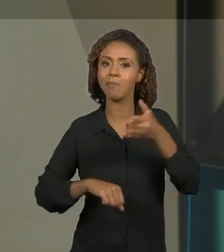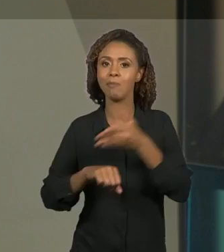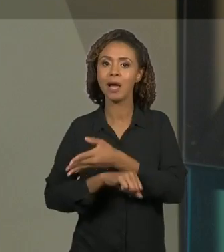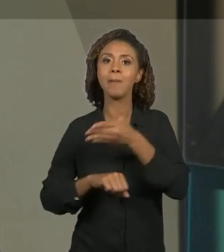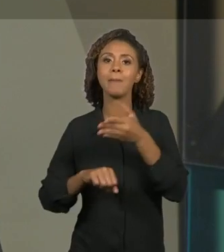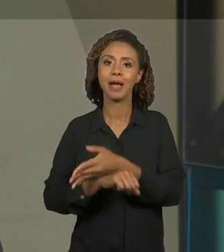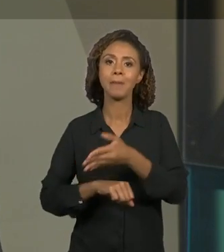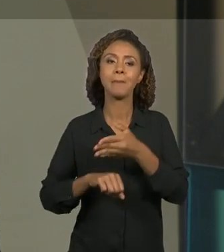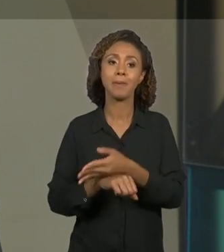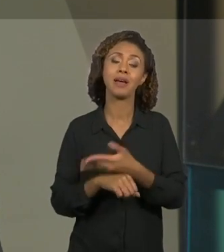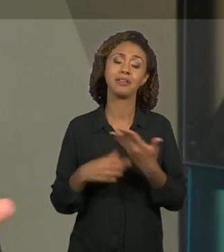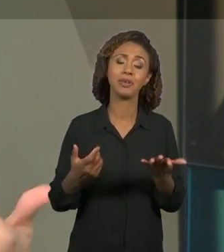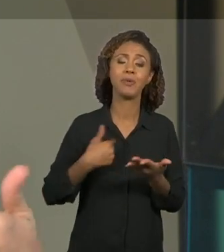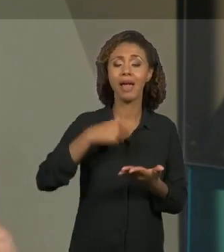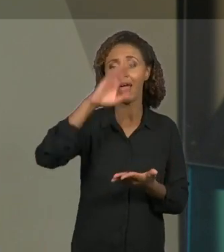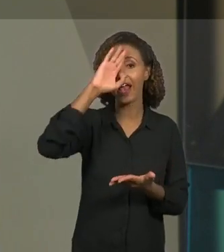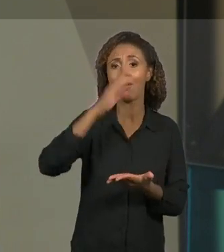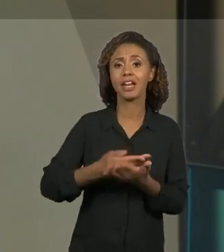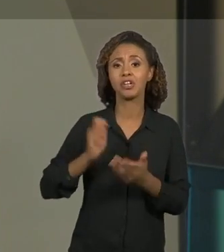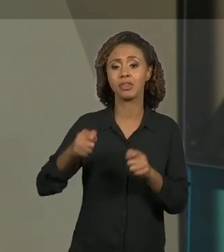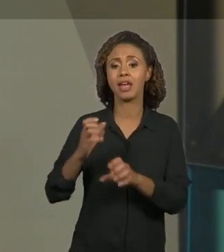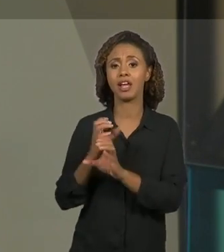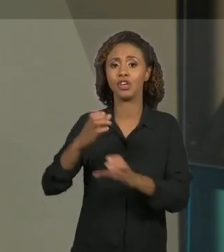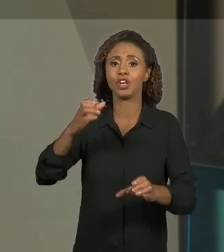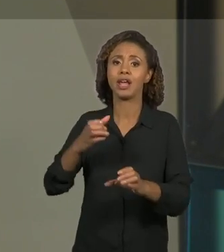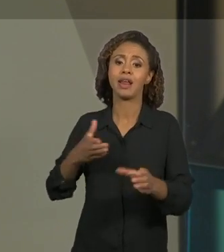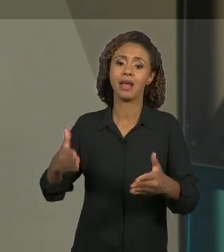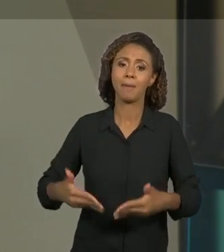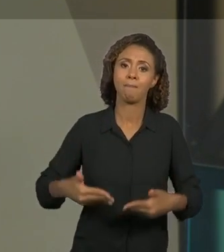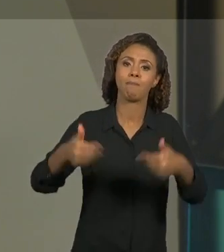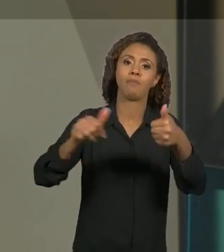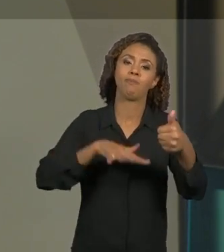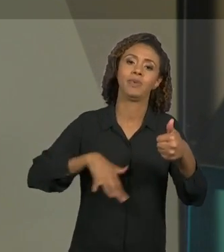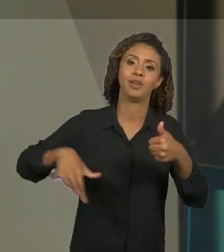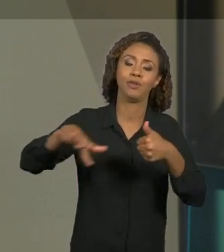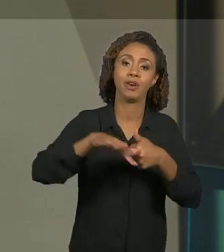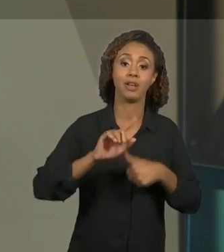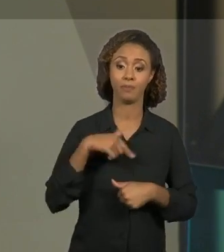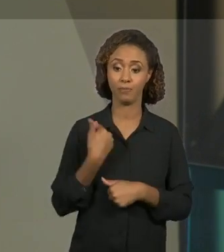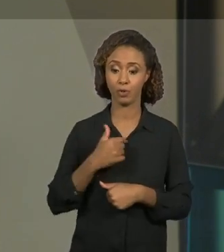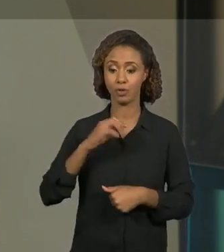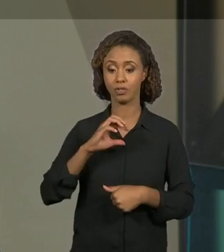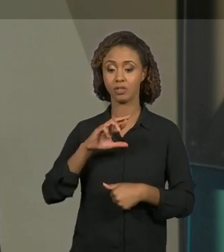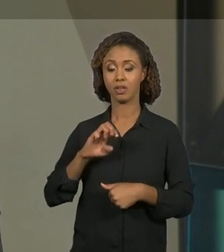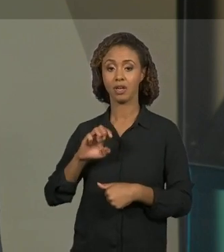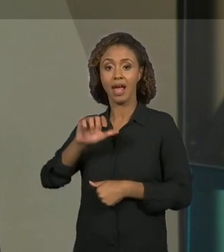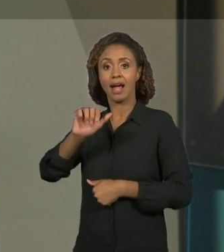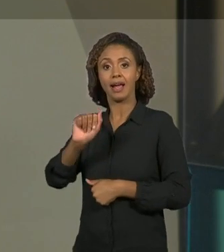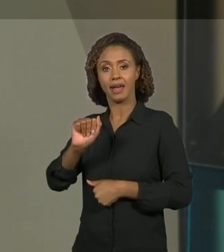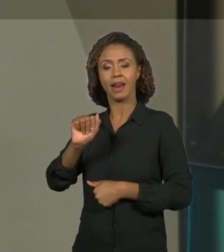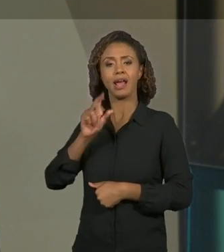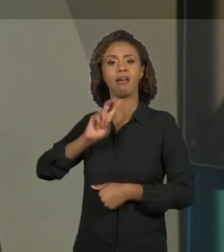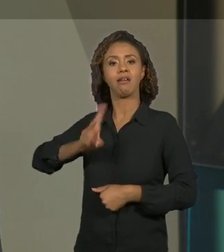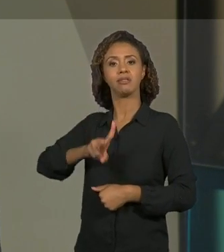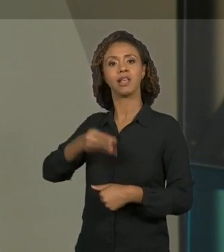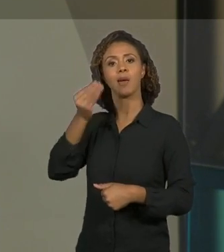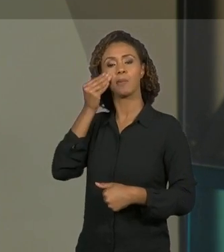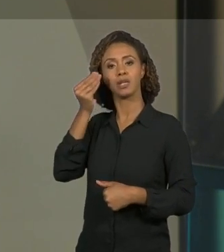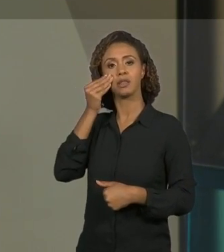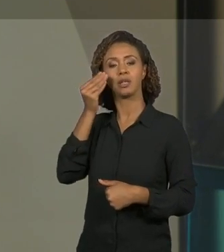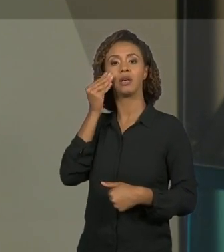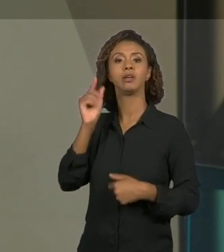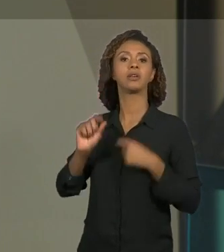nosso meio eu não sei por engenharia então acho que isso que move a gente não crer buscar solução buscar oferecer de alguma